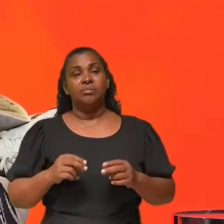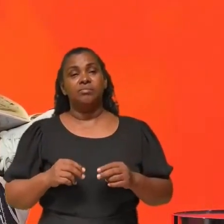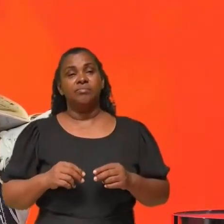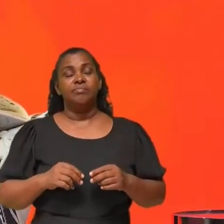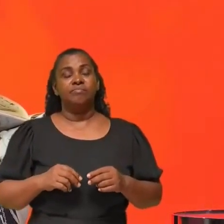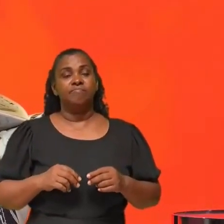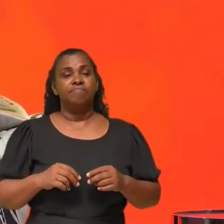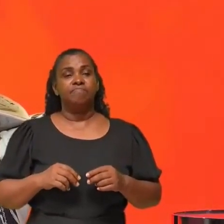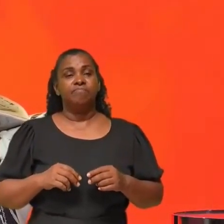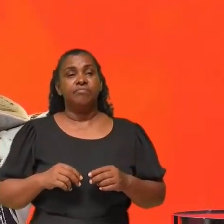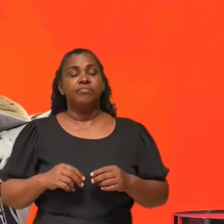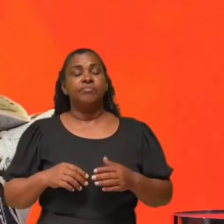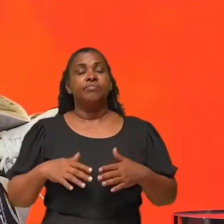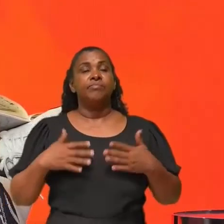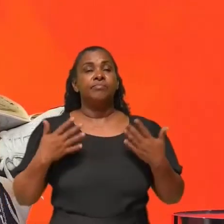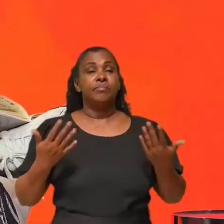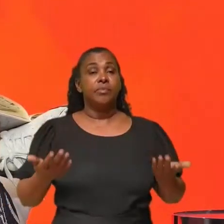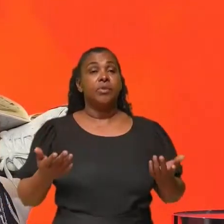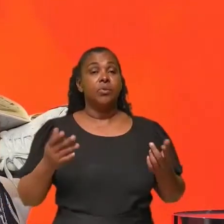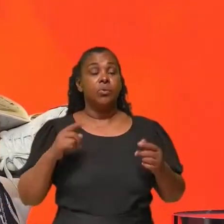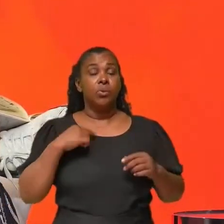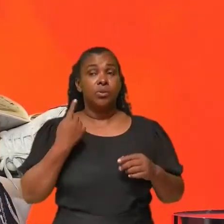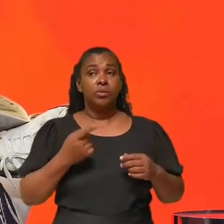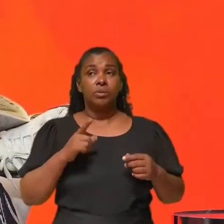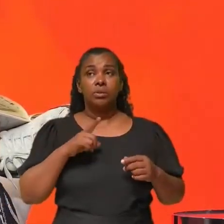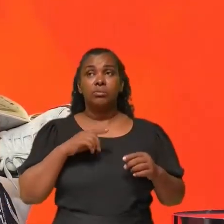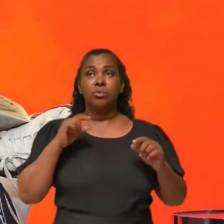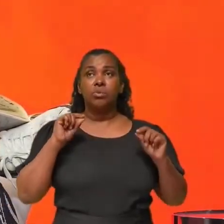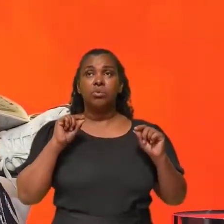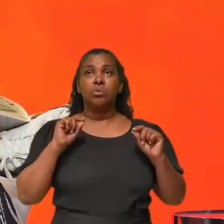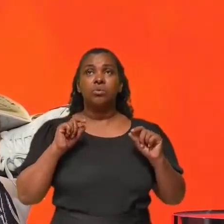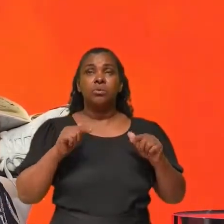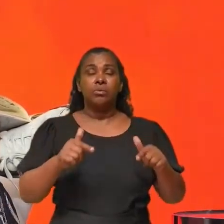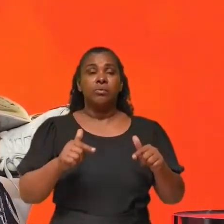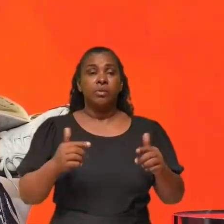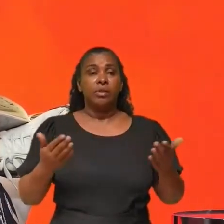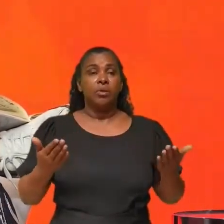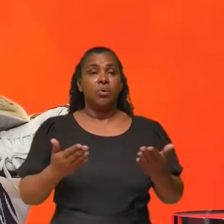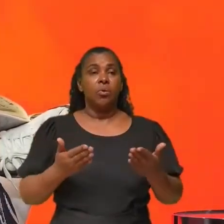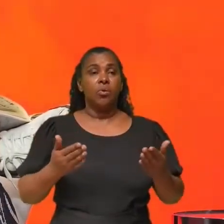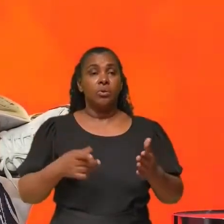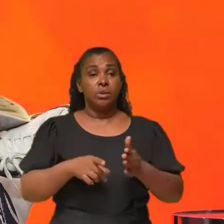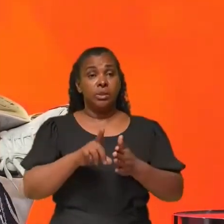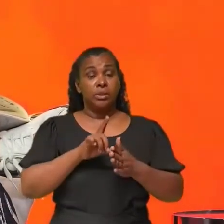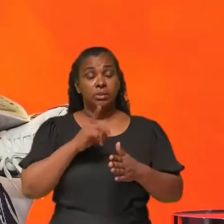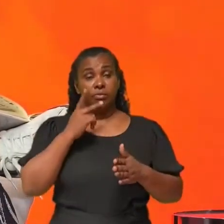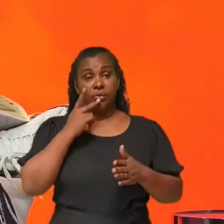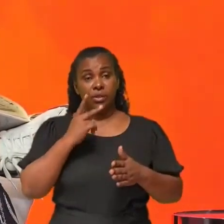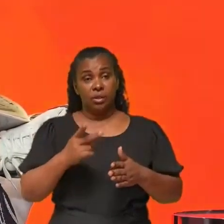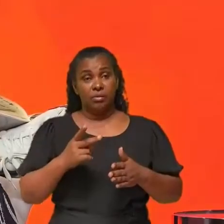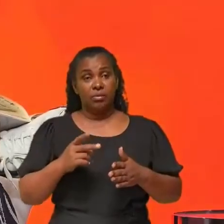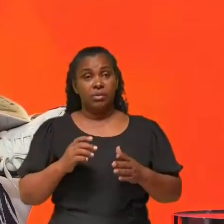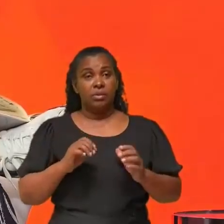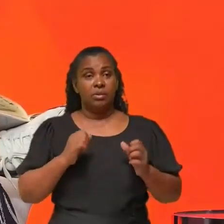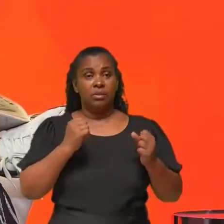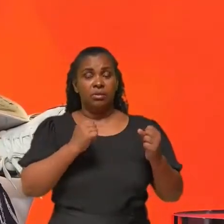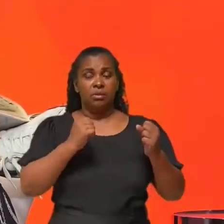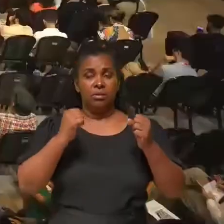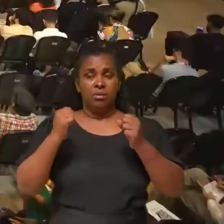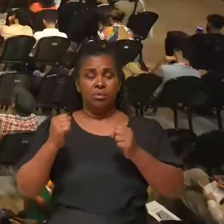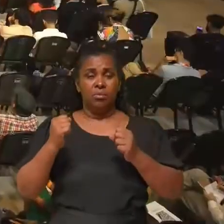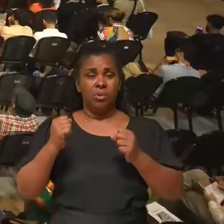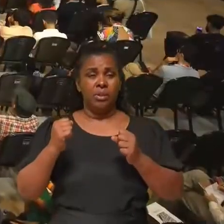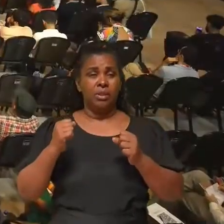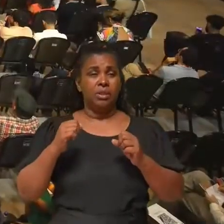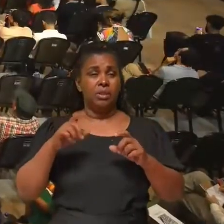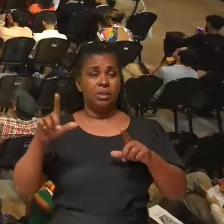que a gente tem hoje para enfrentar, se antes a gente falava dos oligopólios, né, dos canais de TV, das famílias que dominavam, né,